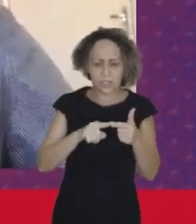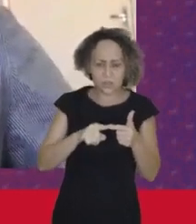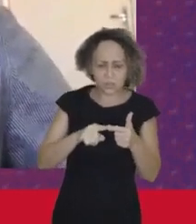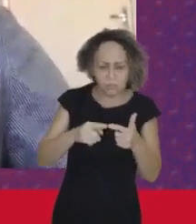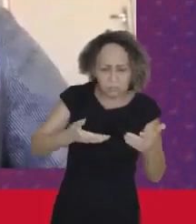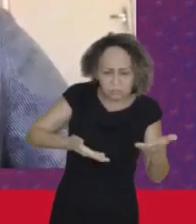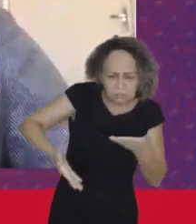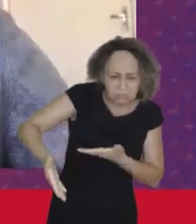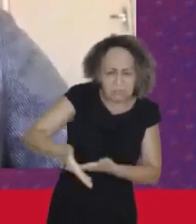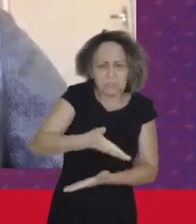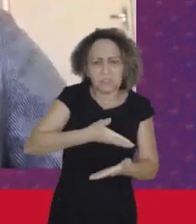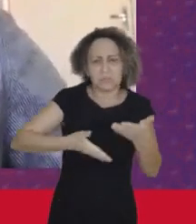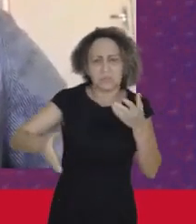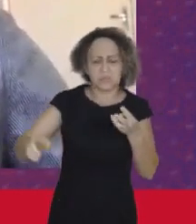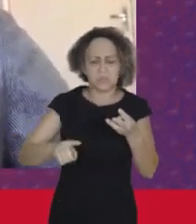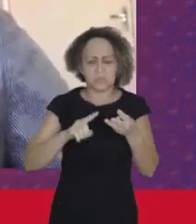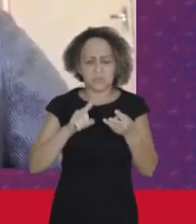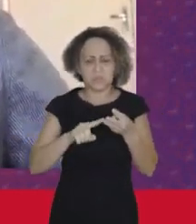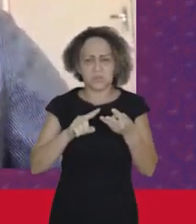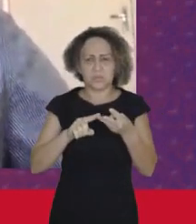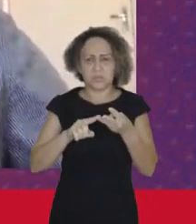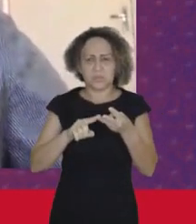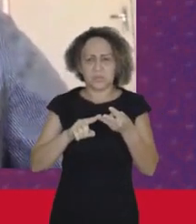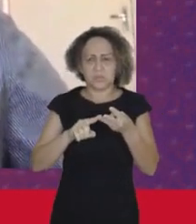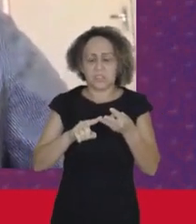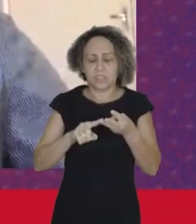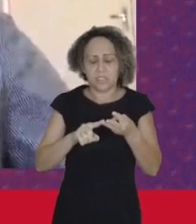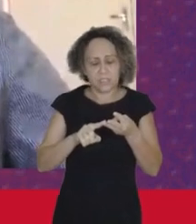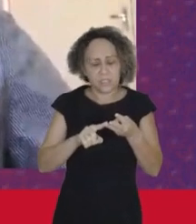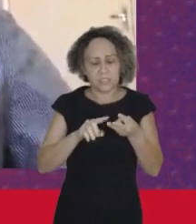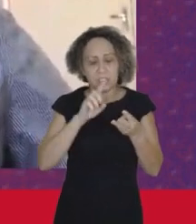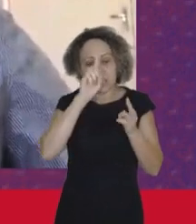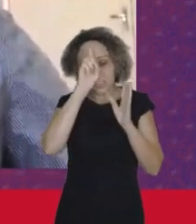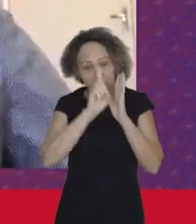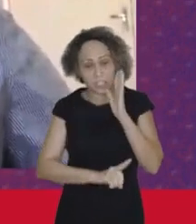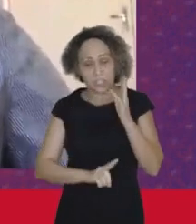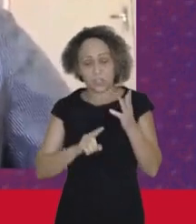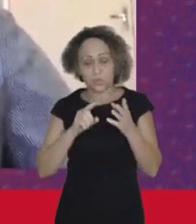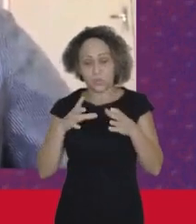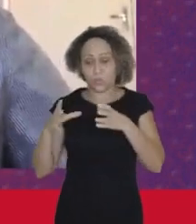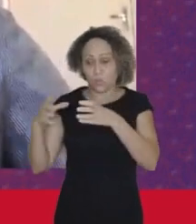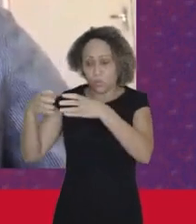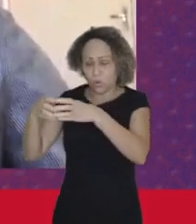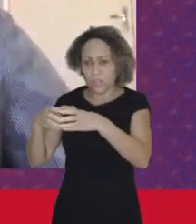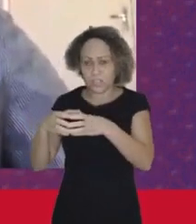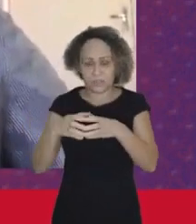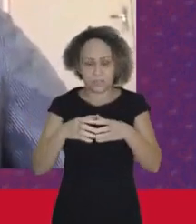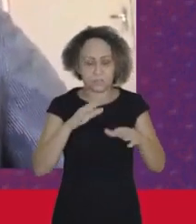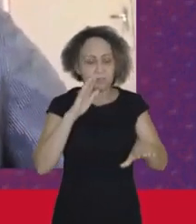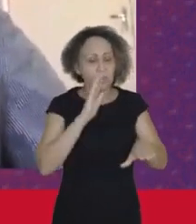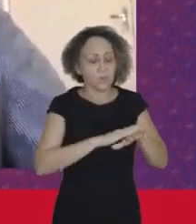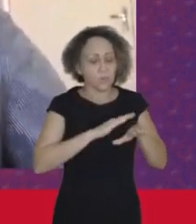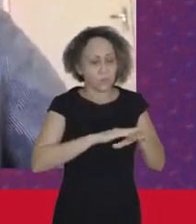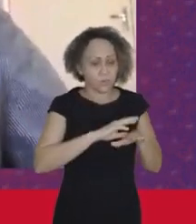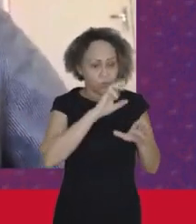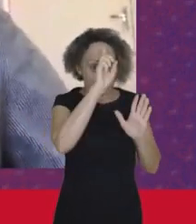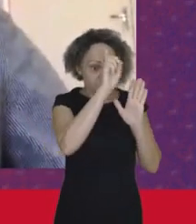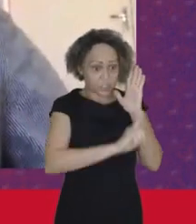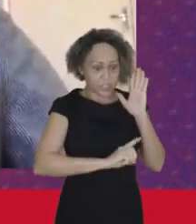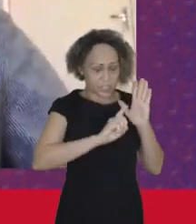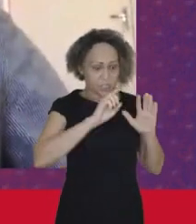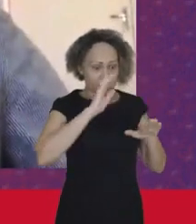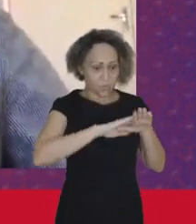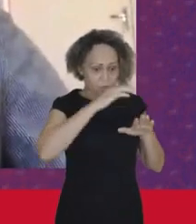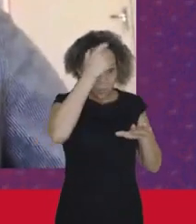as pessoas são titulares dos direitos humanos, sobretudo do direito à liberdade